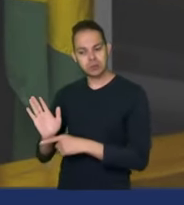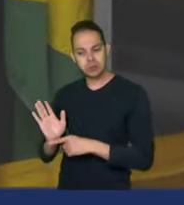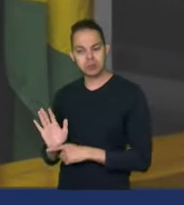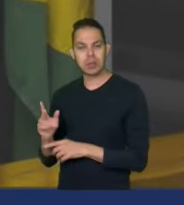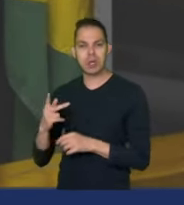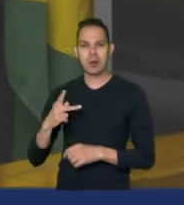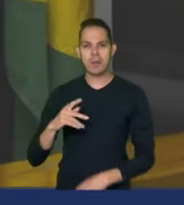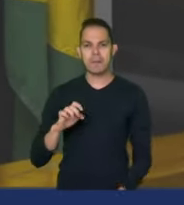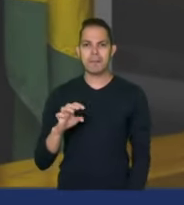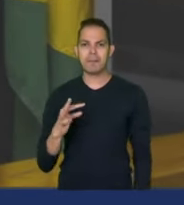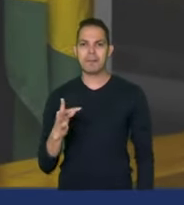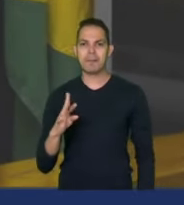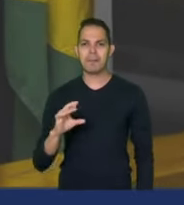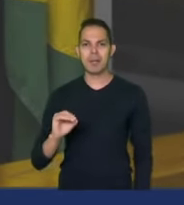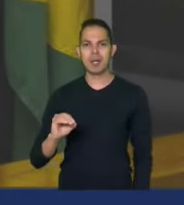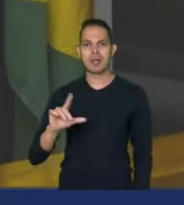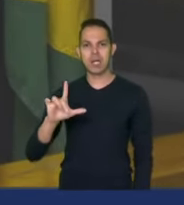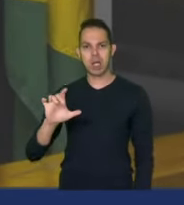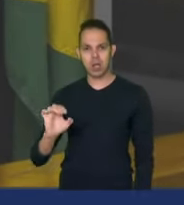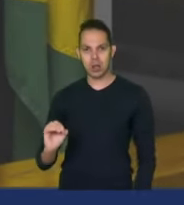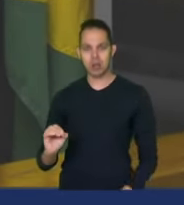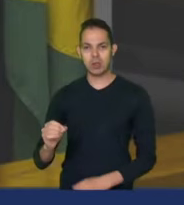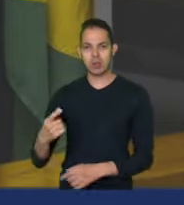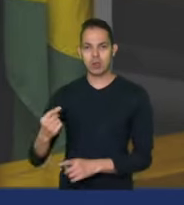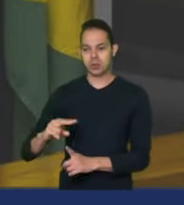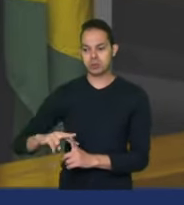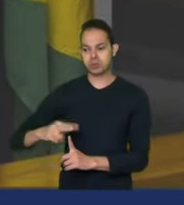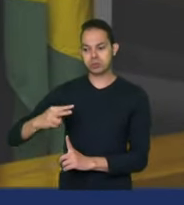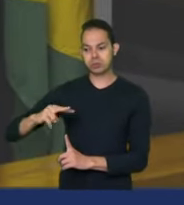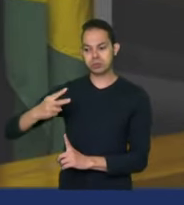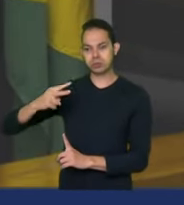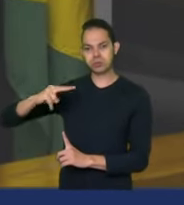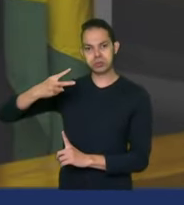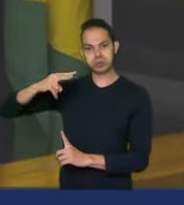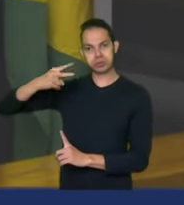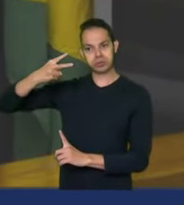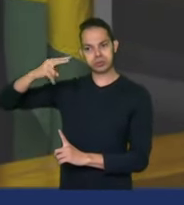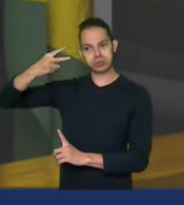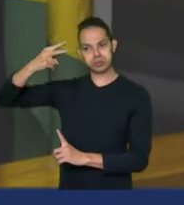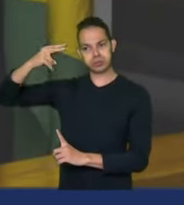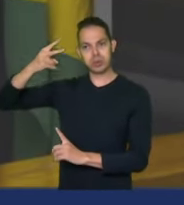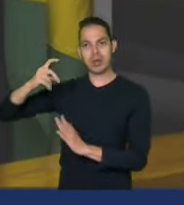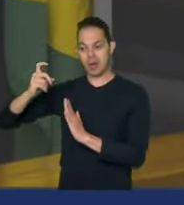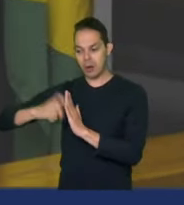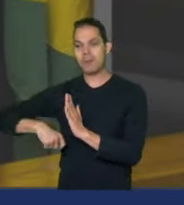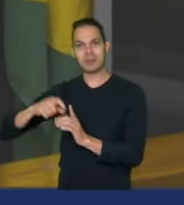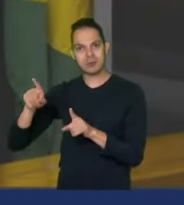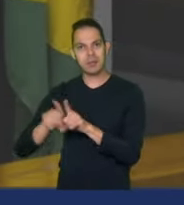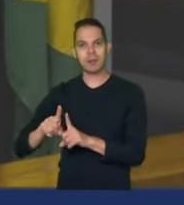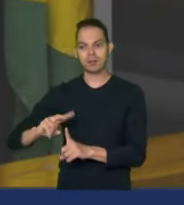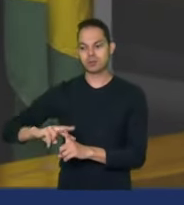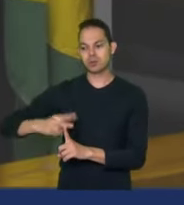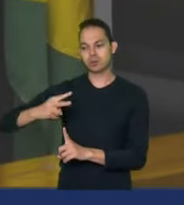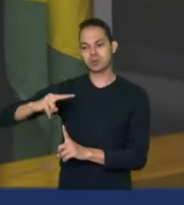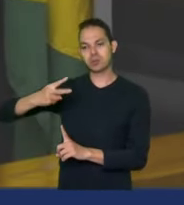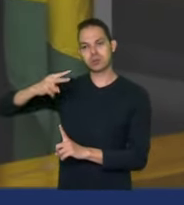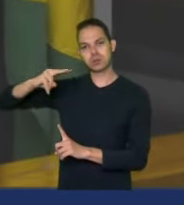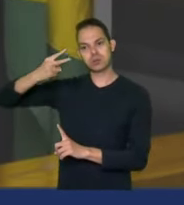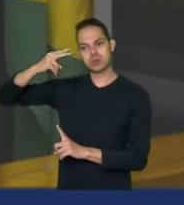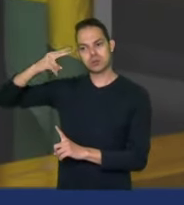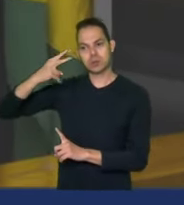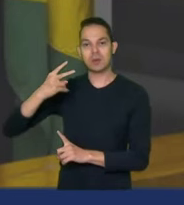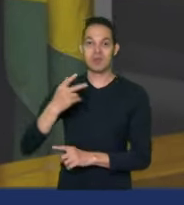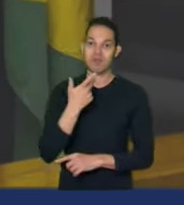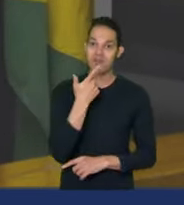aumentava, muitos tinham o lucro dos aumentos nos impostos. Aí falo de governos e espero que